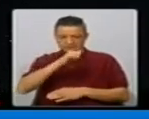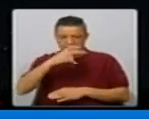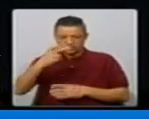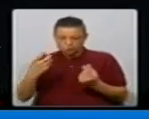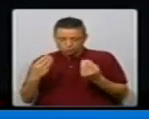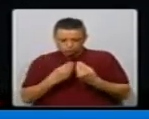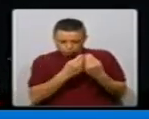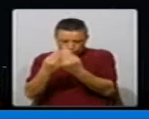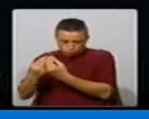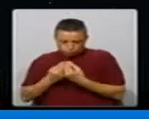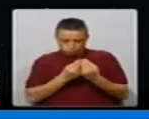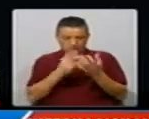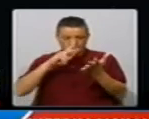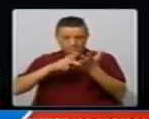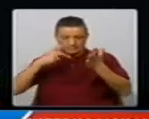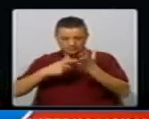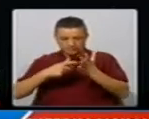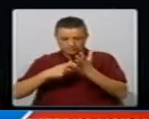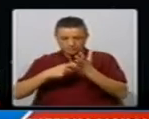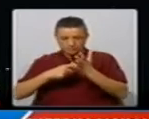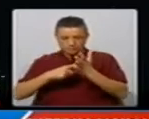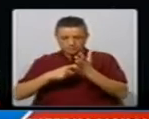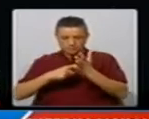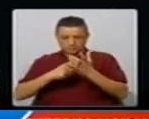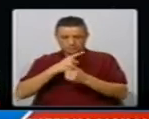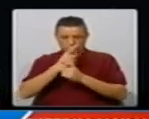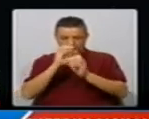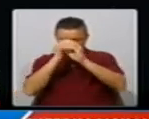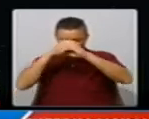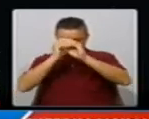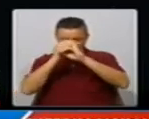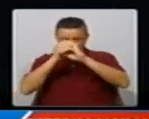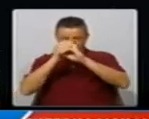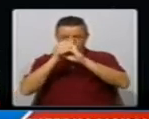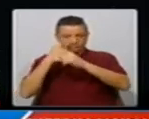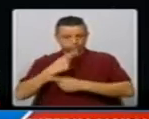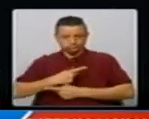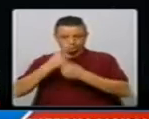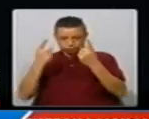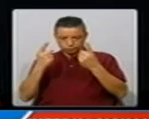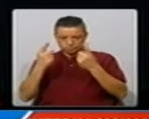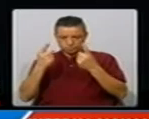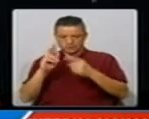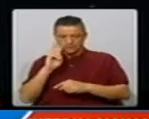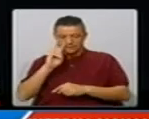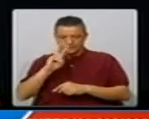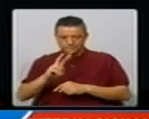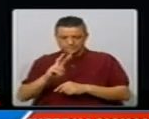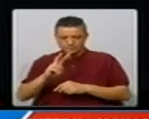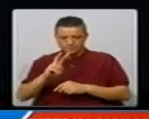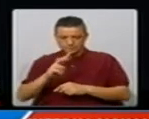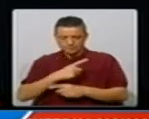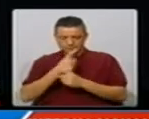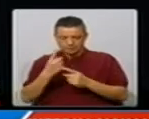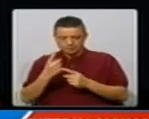E aí a proeza tecnológica vem do Hubble. É que o telescópio espacial Hubble, imagina tu, conseguiu encontrar no espaço